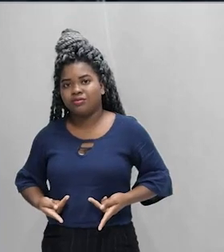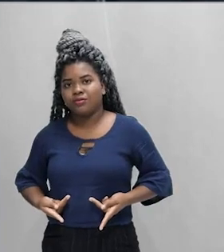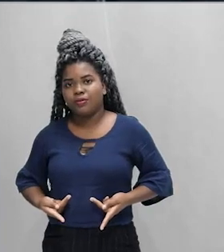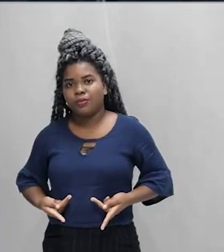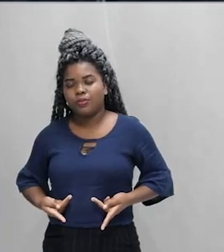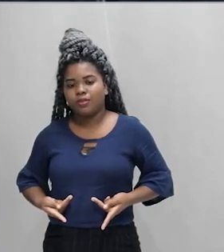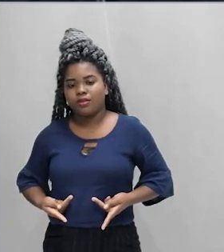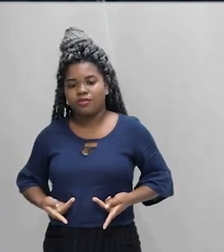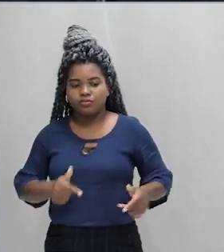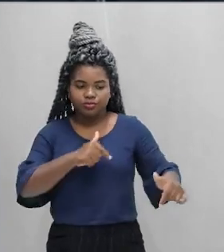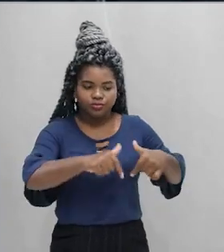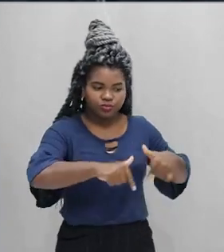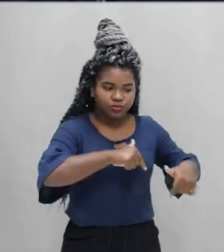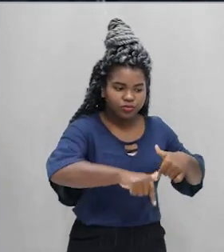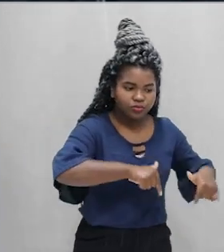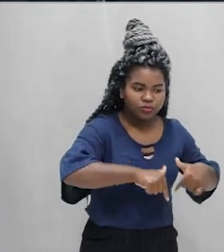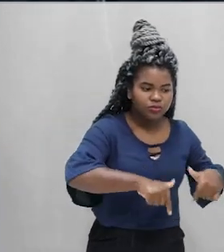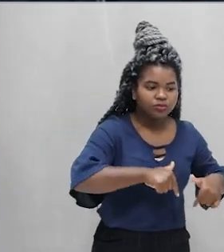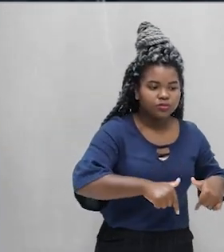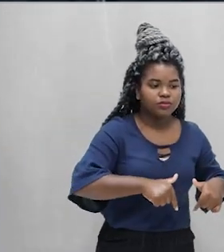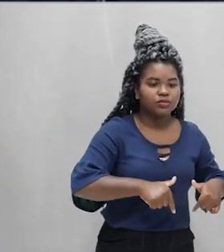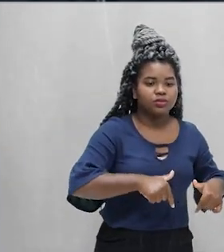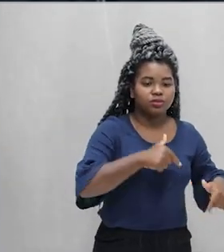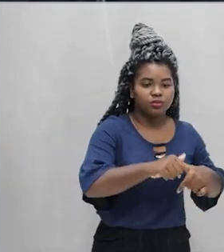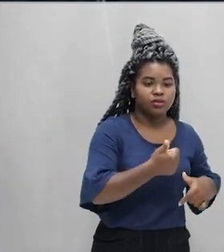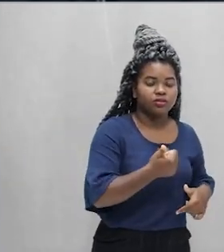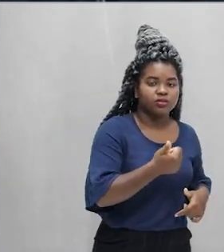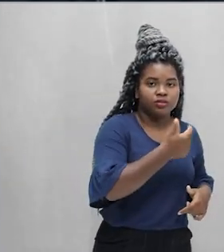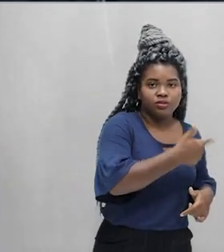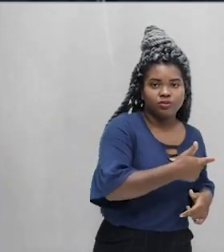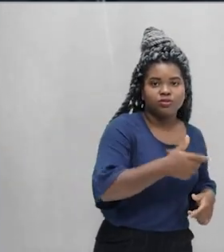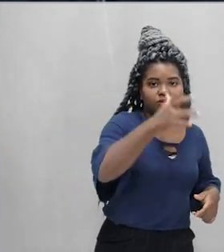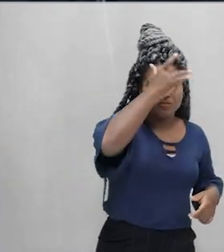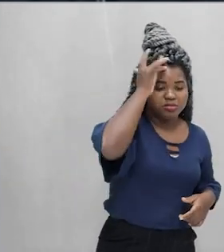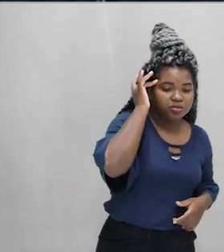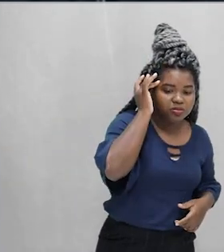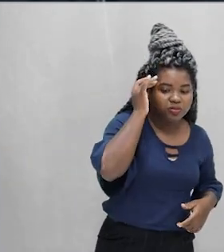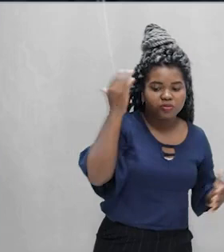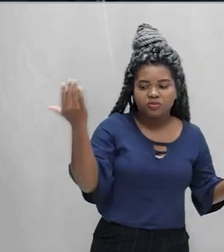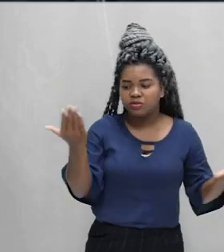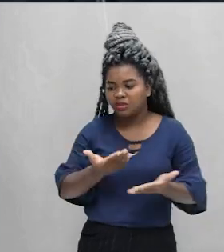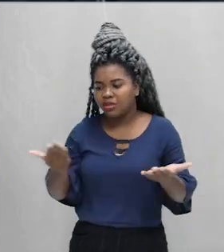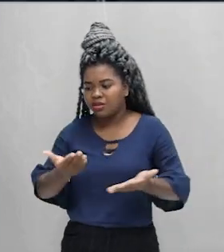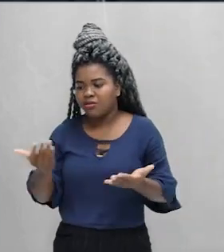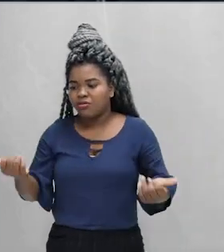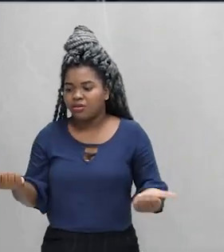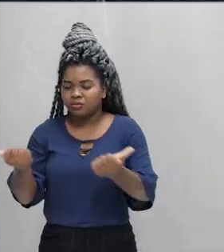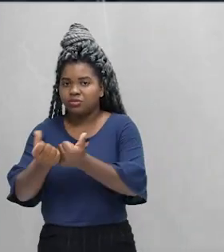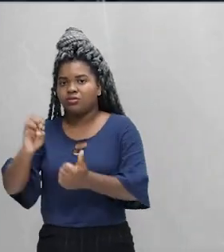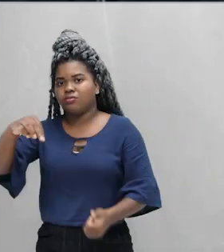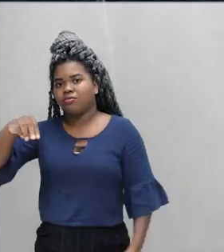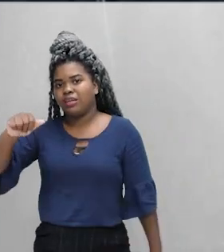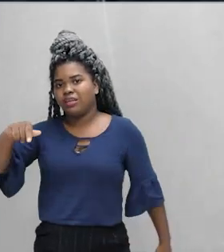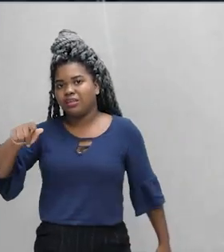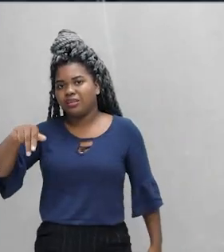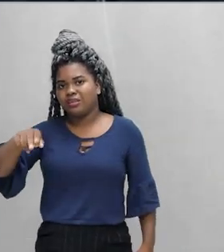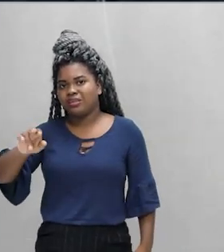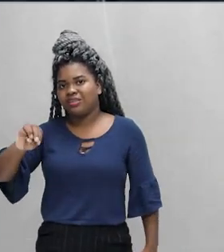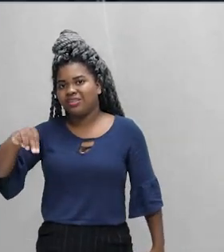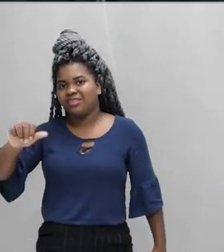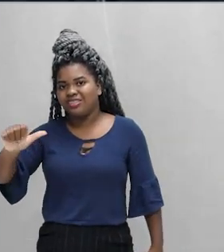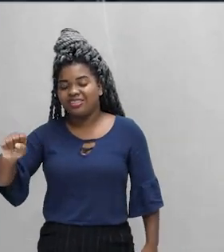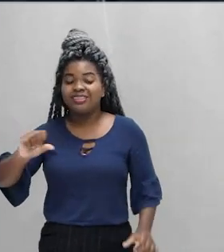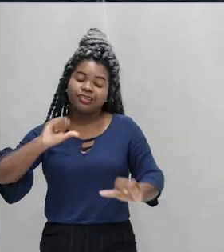demitir 10, onde trabalhariam 12, trabalham 2, não é somente isso.